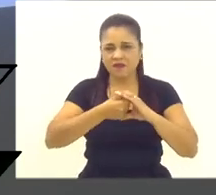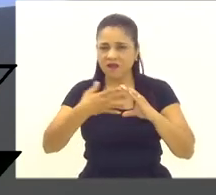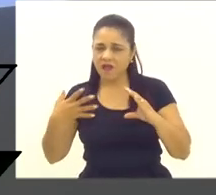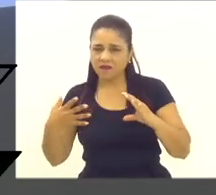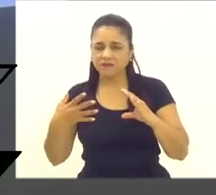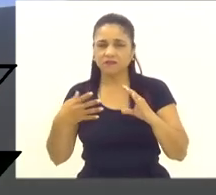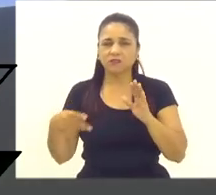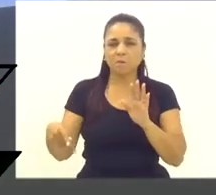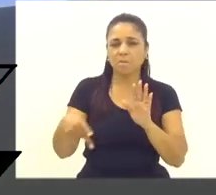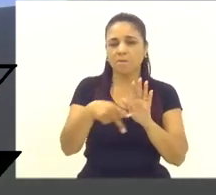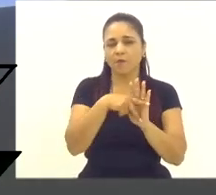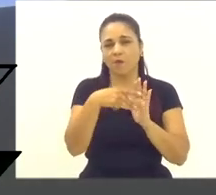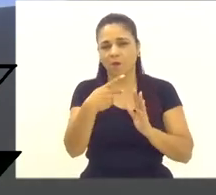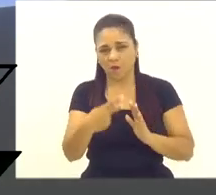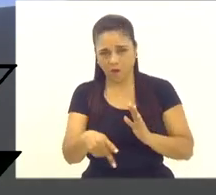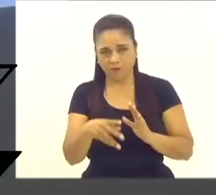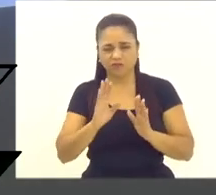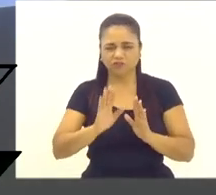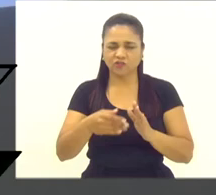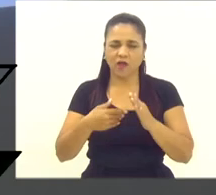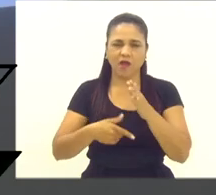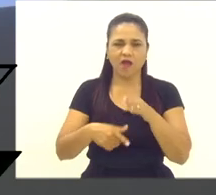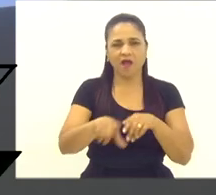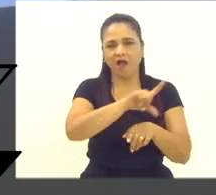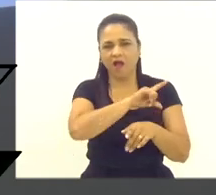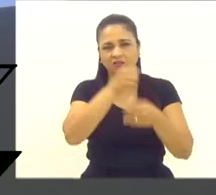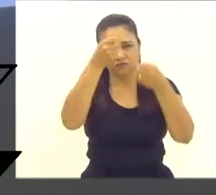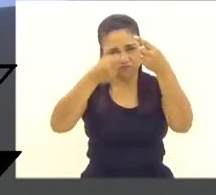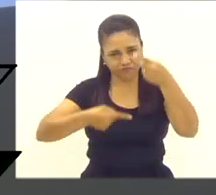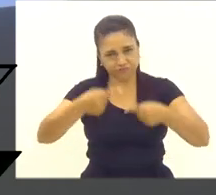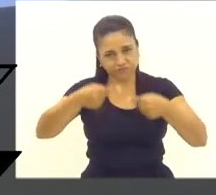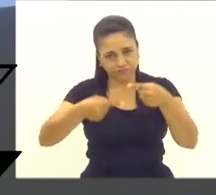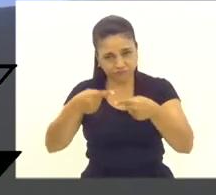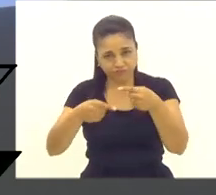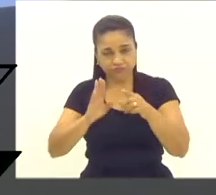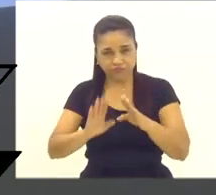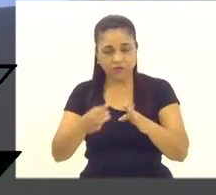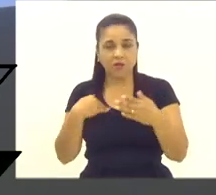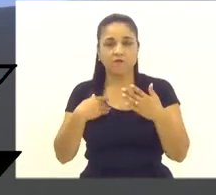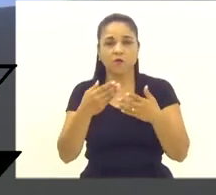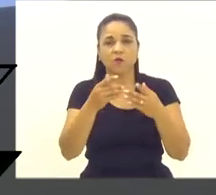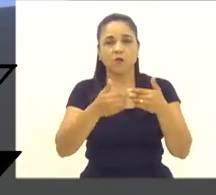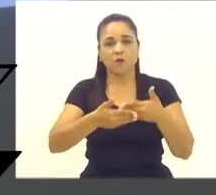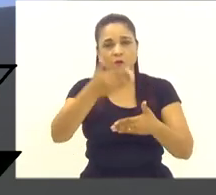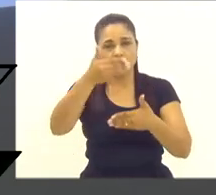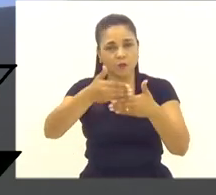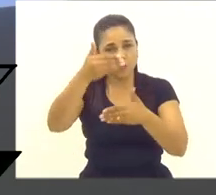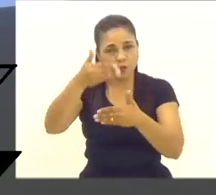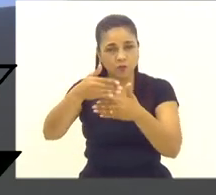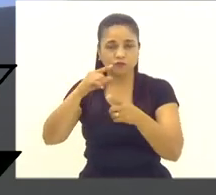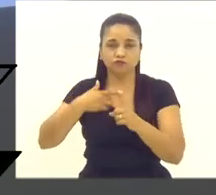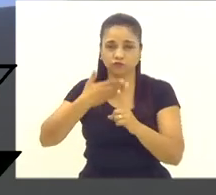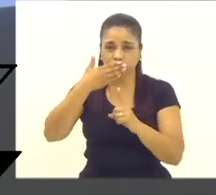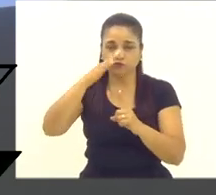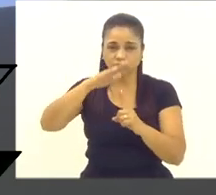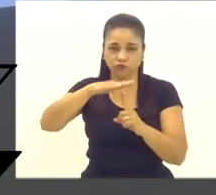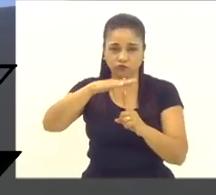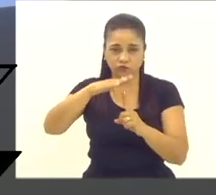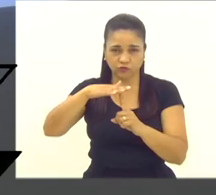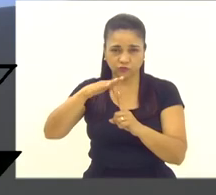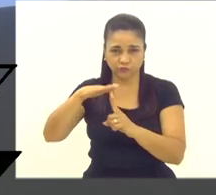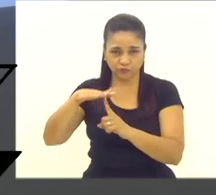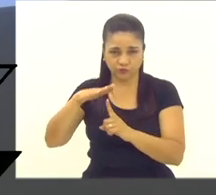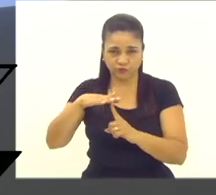que já foram tratadas em outras sessões né e vou só repassar alguns tipos de ataques porque esses são os ataques mais